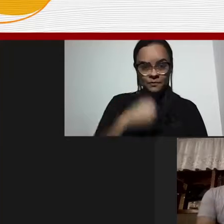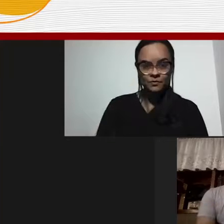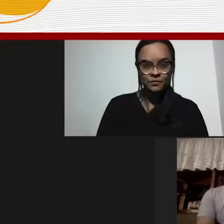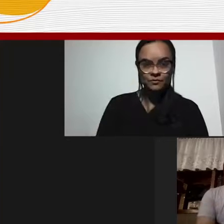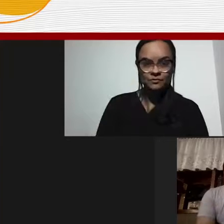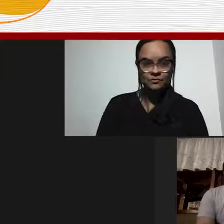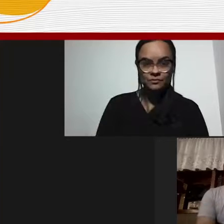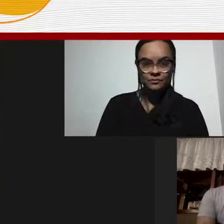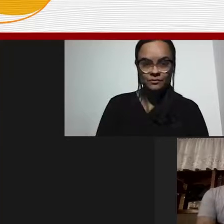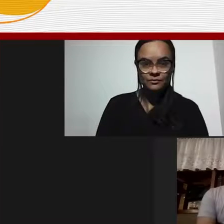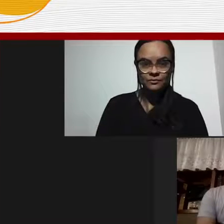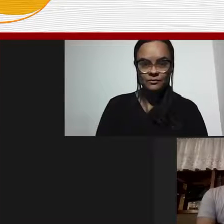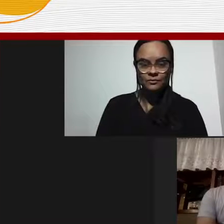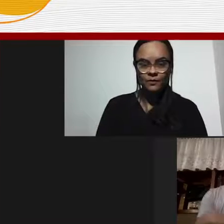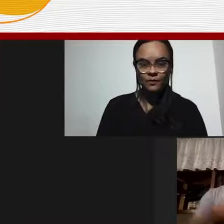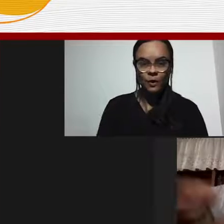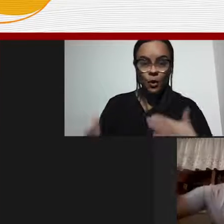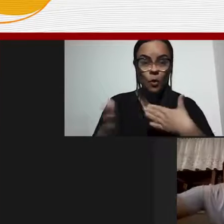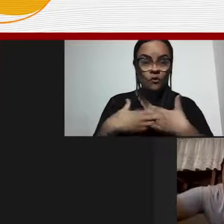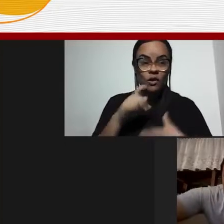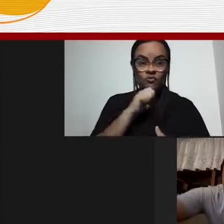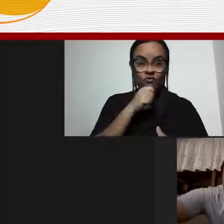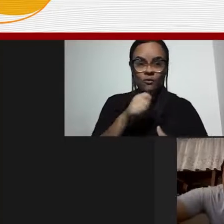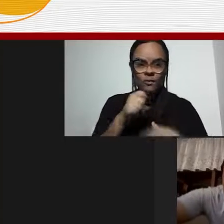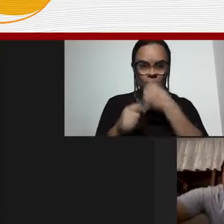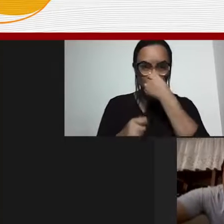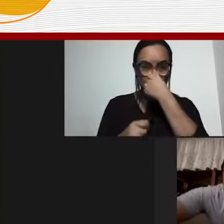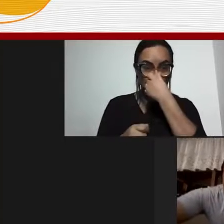Eu acho que seu microfone está fechado, Clô.